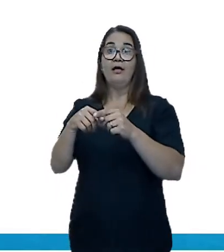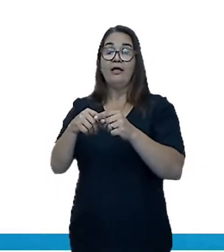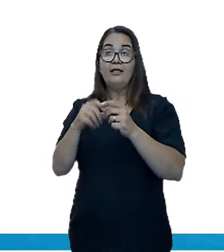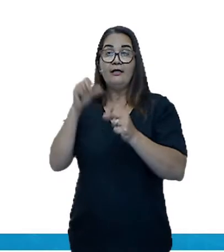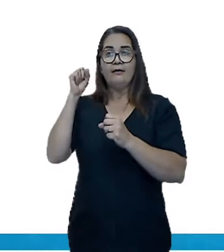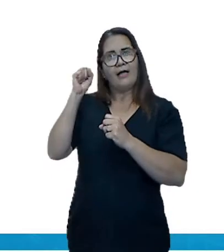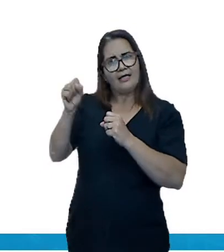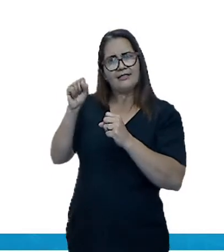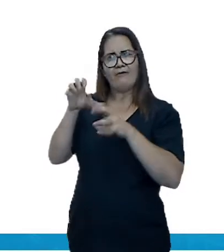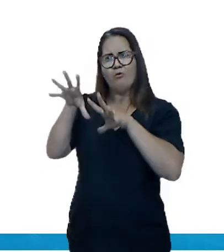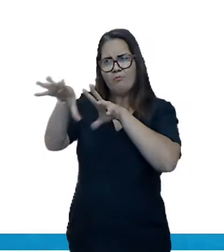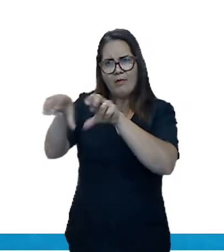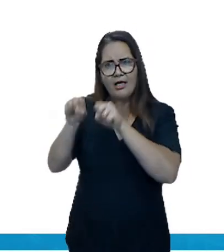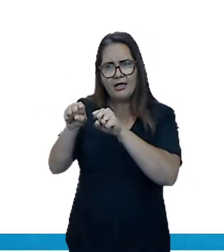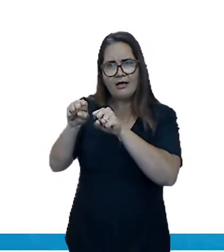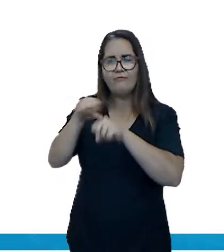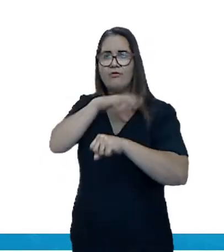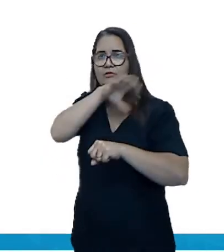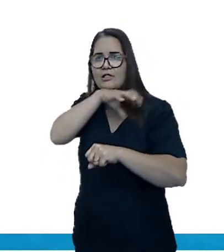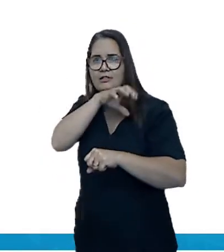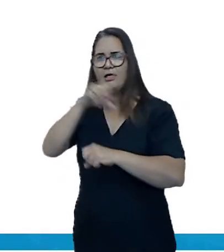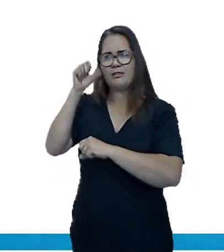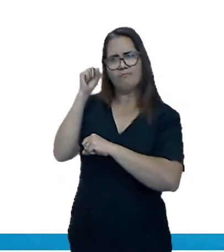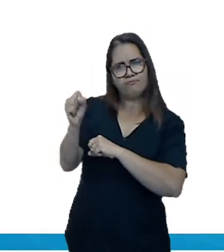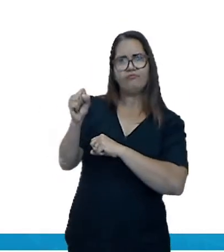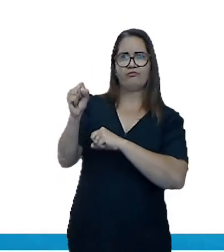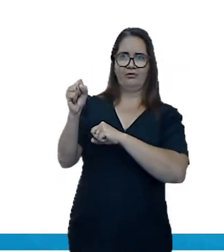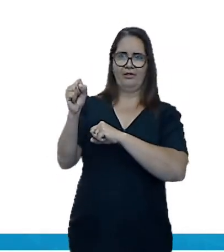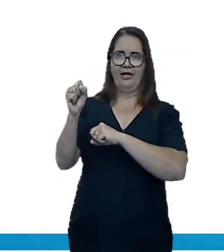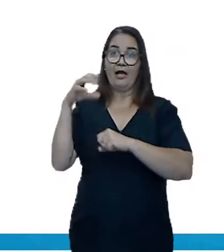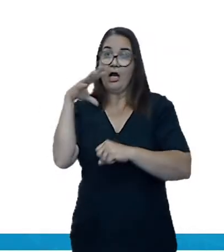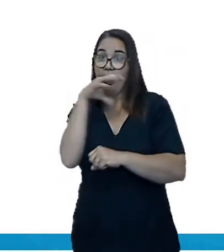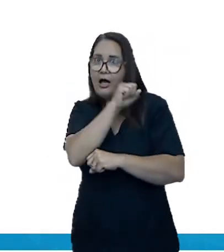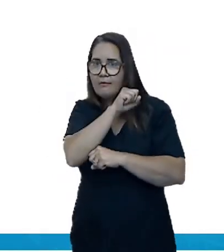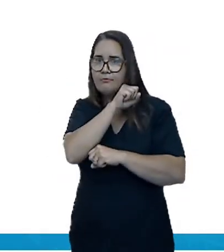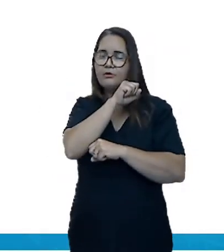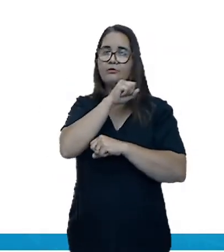Em 2001, como falei, o nosso presente